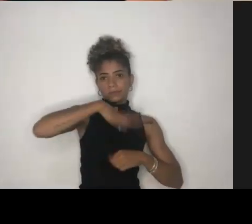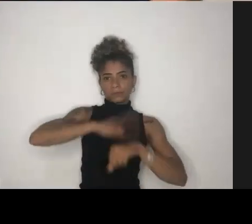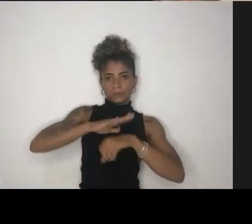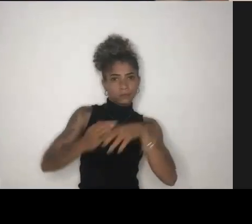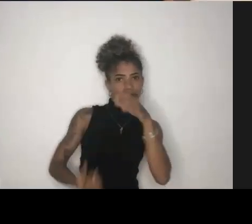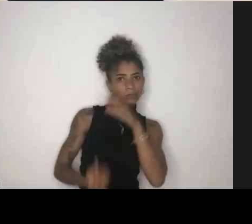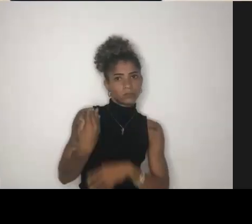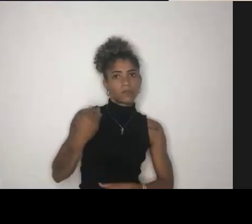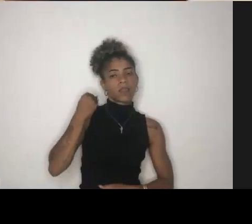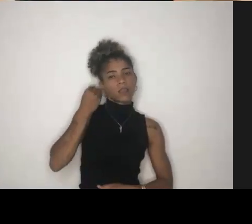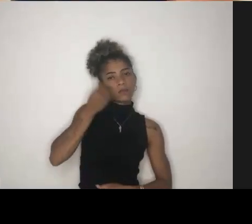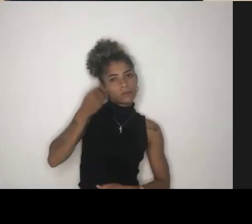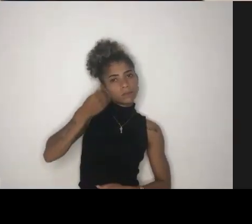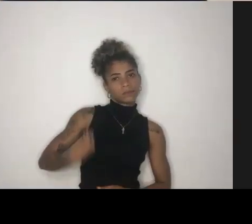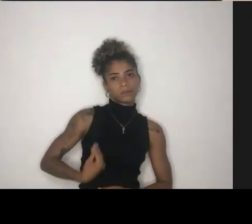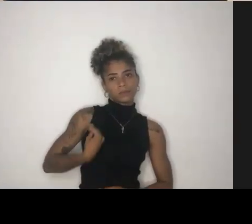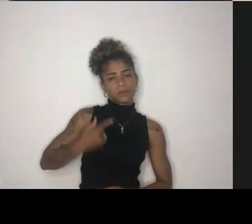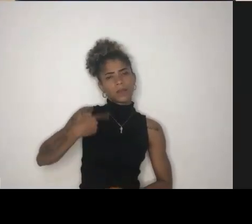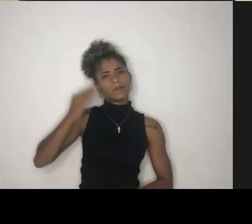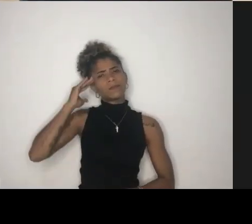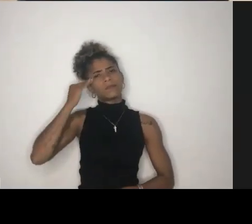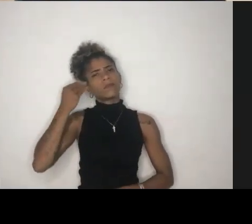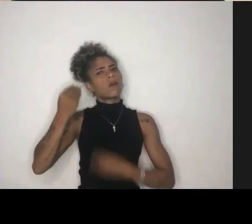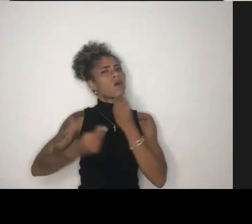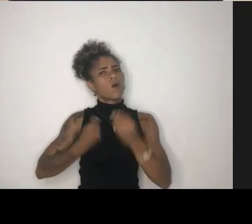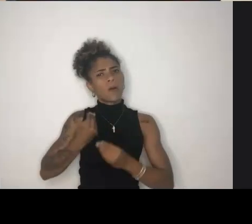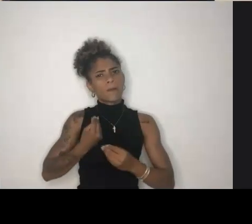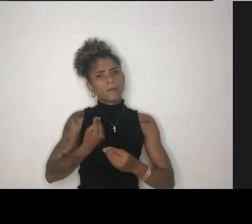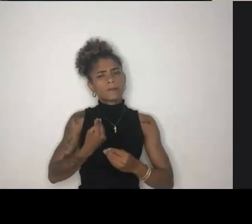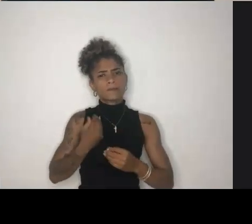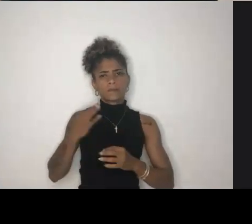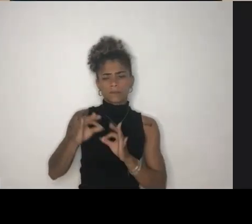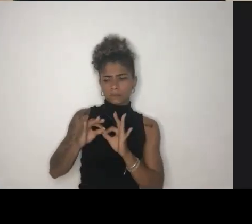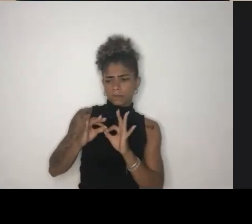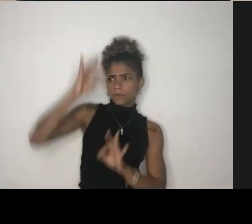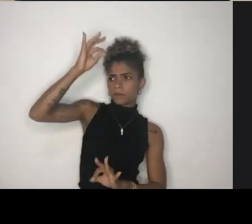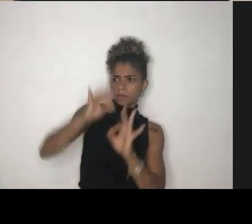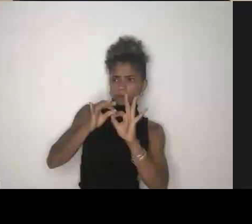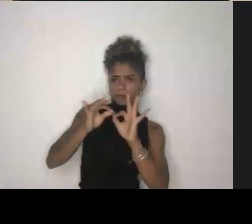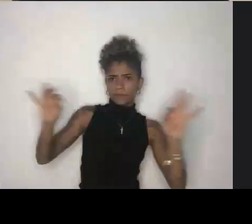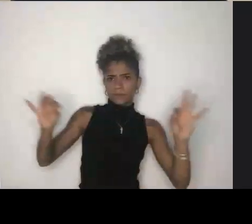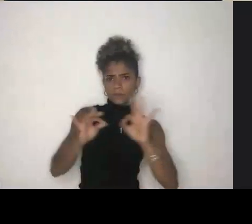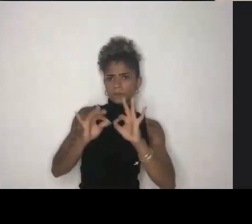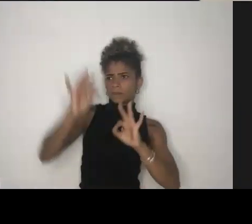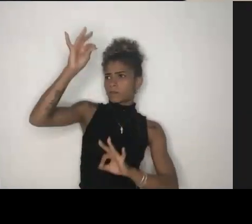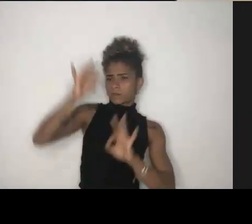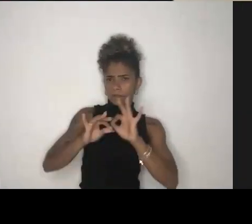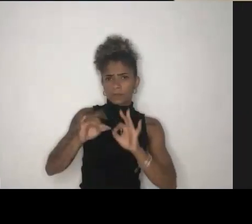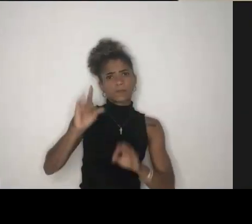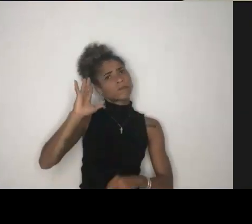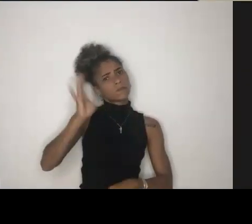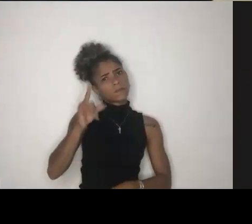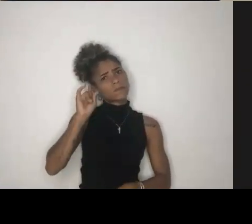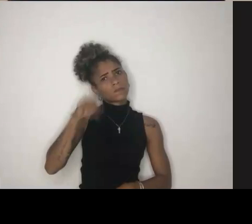em vários momentos e aí eu fui entendendo um pouco a escala quando eu fui fazer ópera né Aqui já é por exemplo